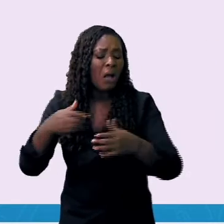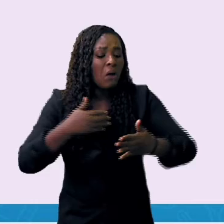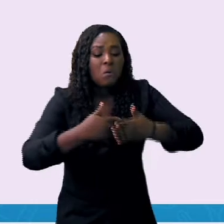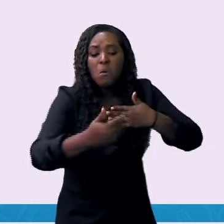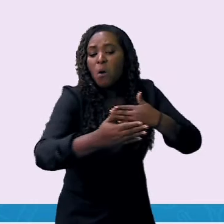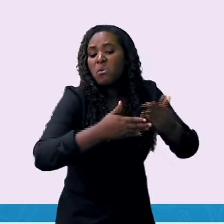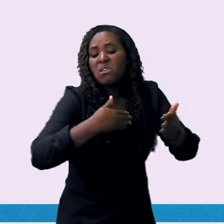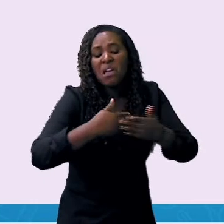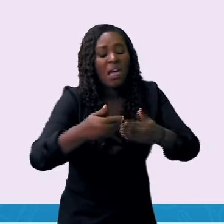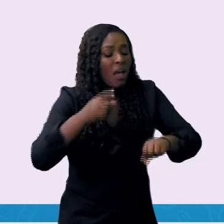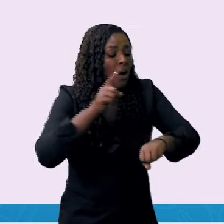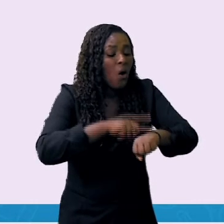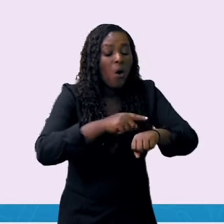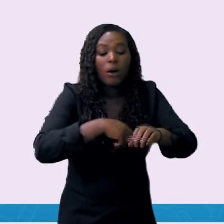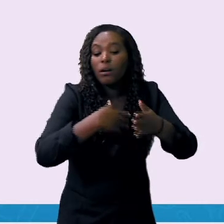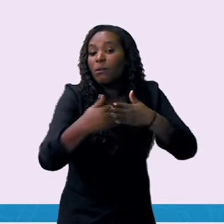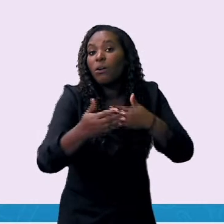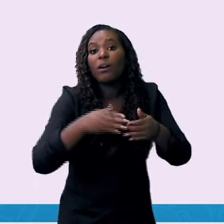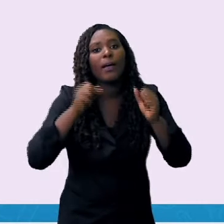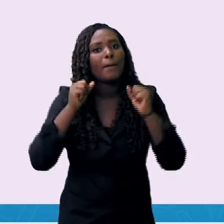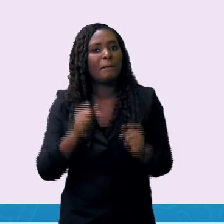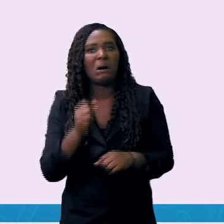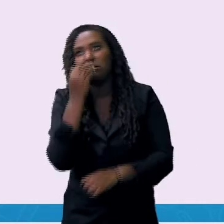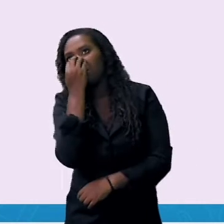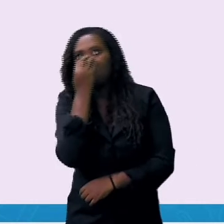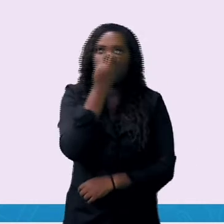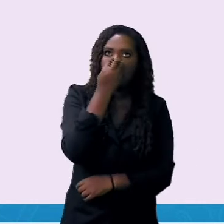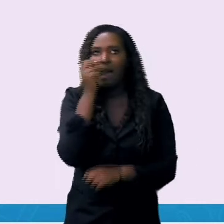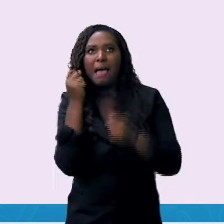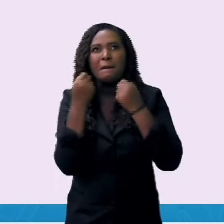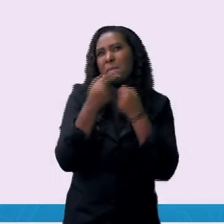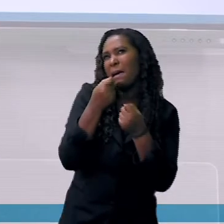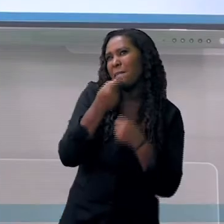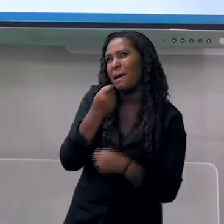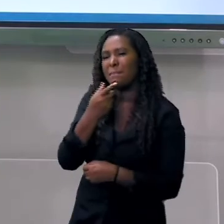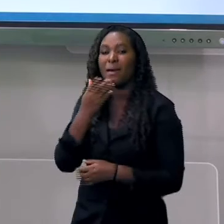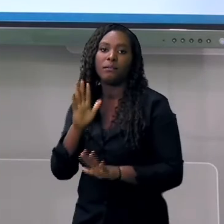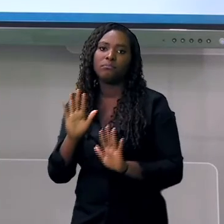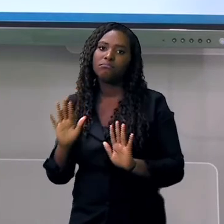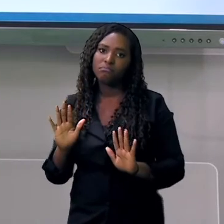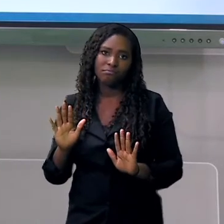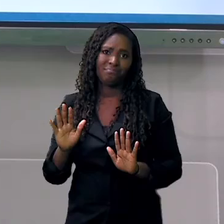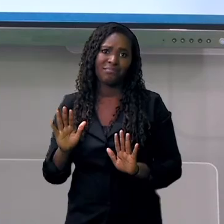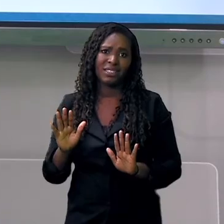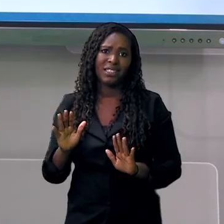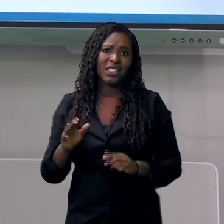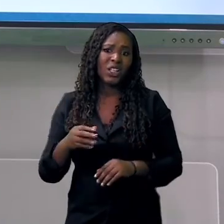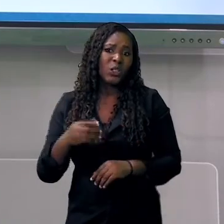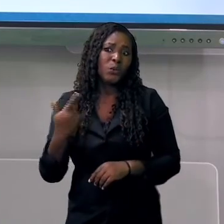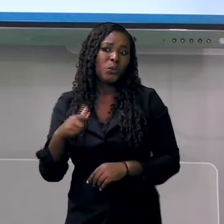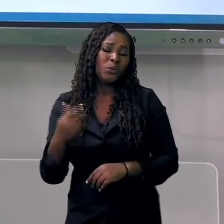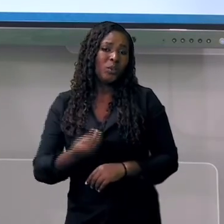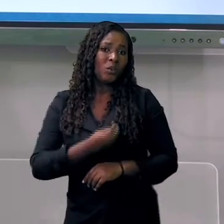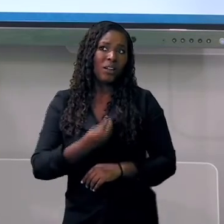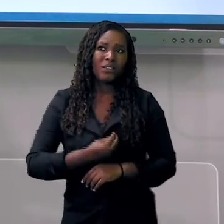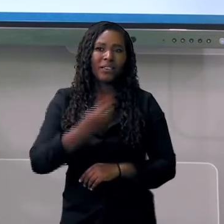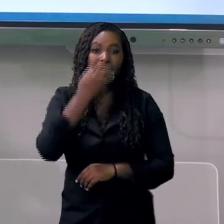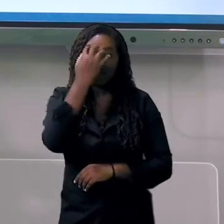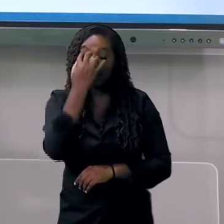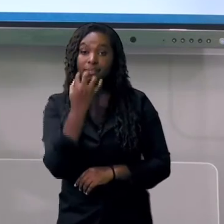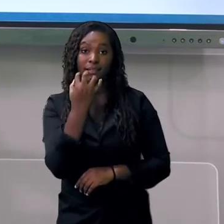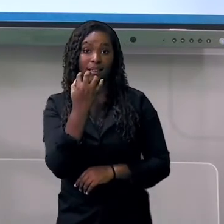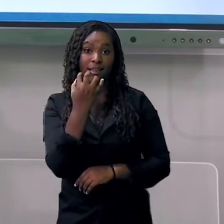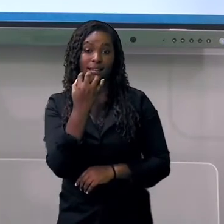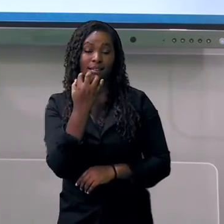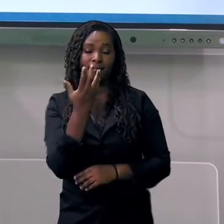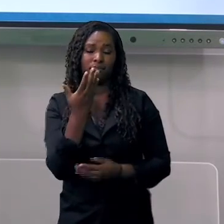a todas as relações e todas as situações. Os pais os adultos é que devem pontuar para